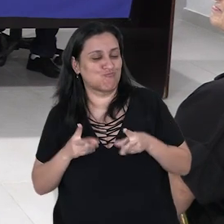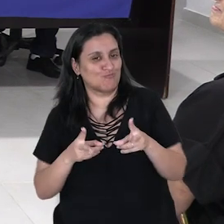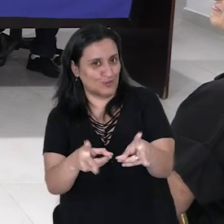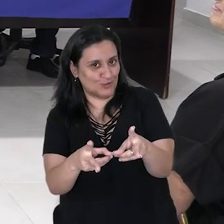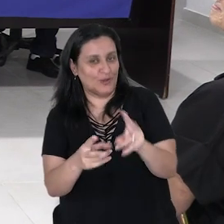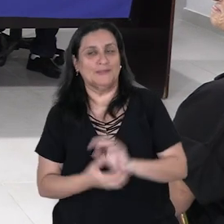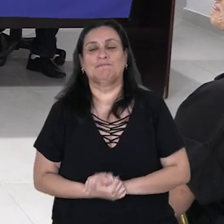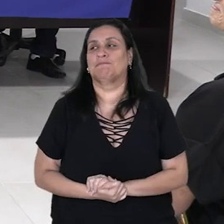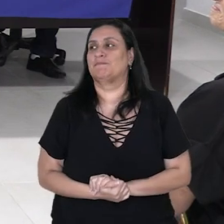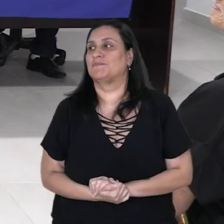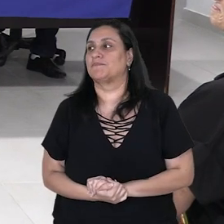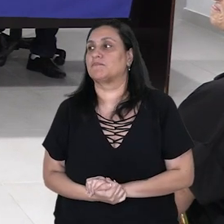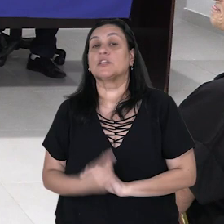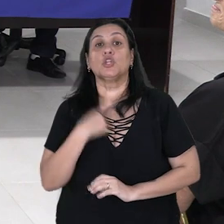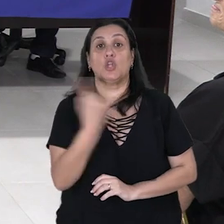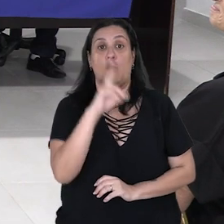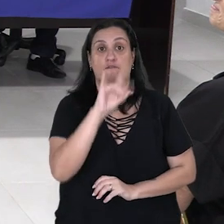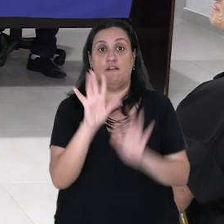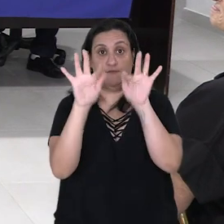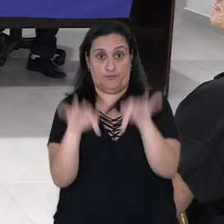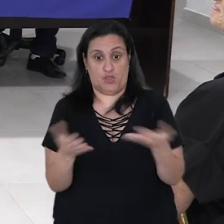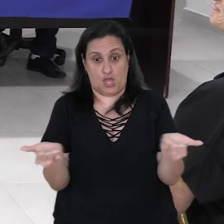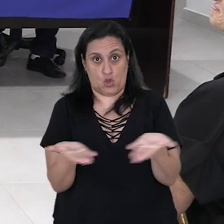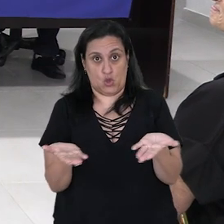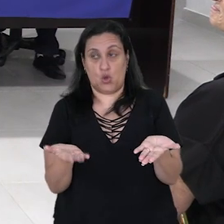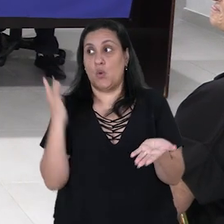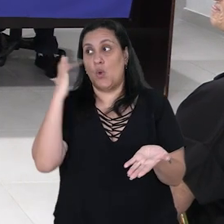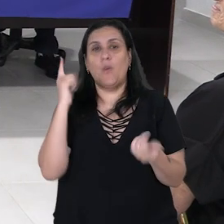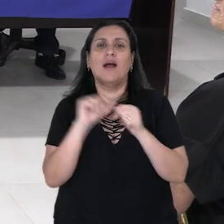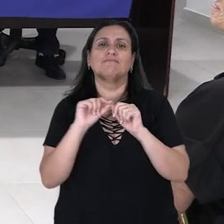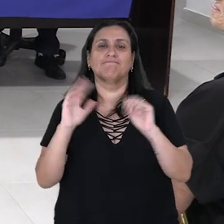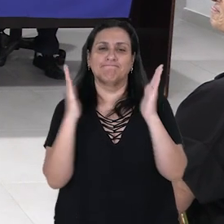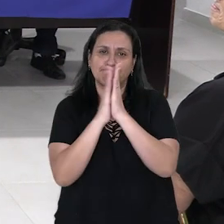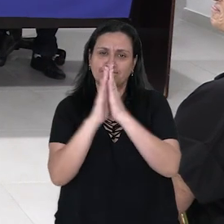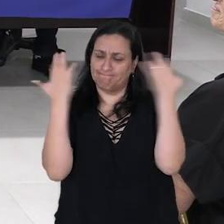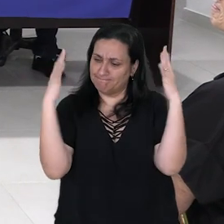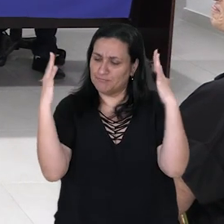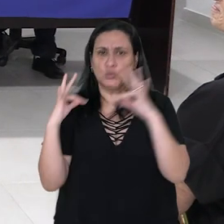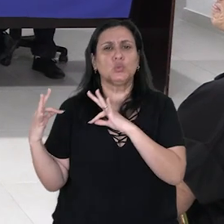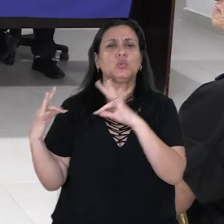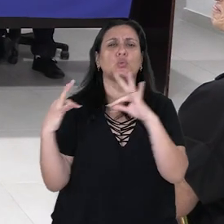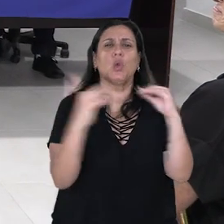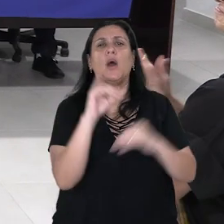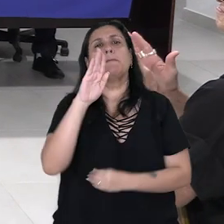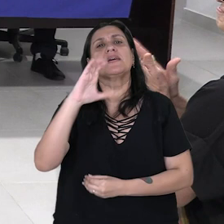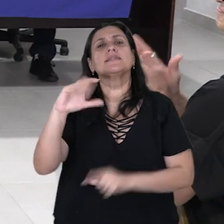forte daqui para frente. A gente vai encerrar agora, eu acho que merece uma salva de palmas para todos nós e para o